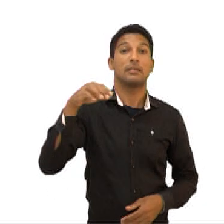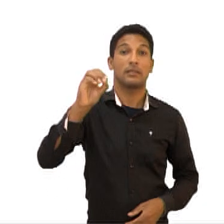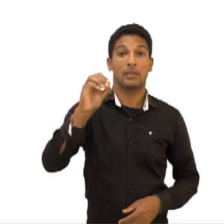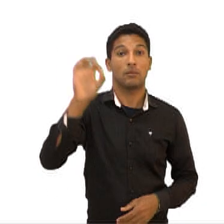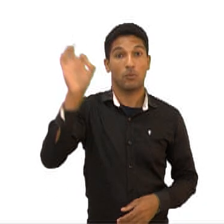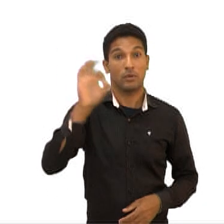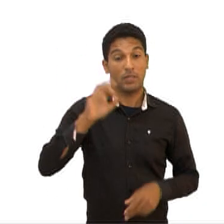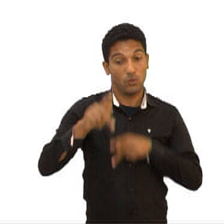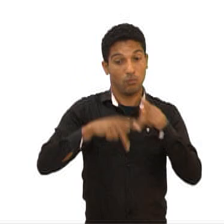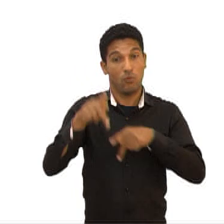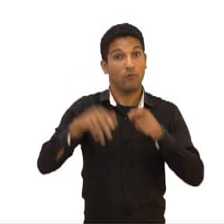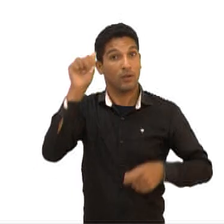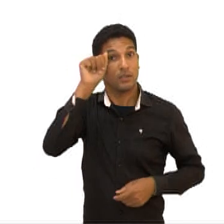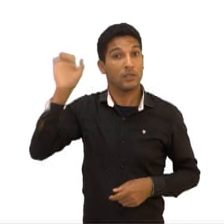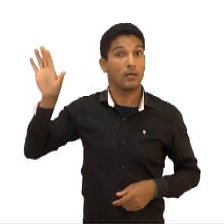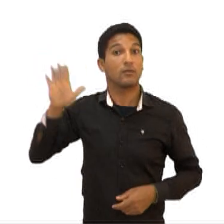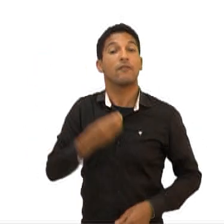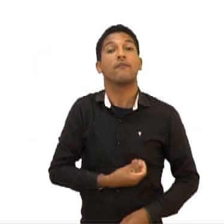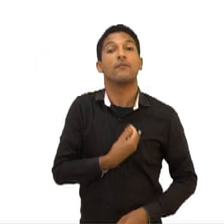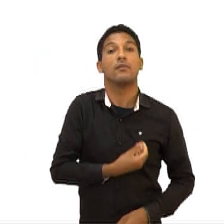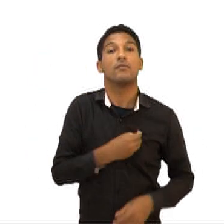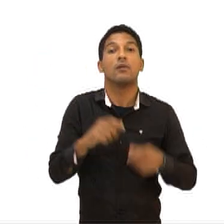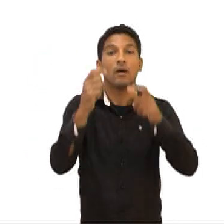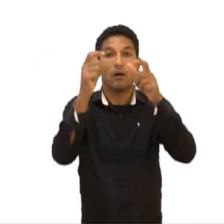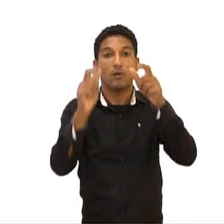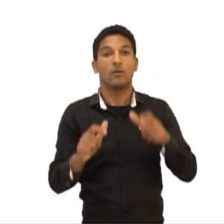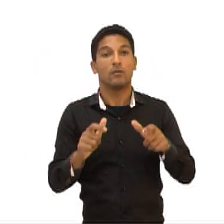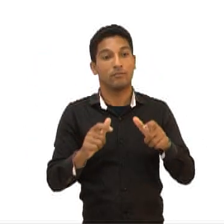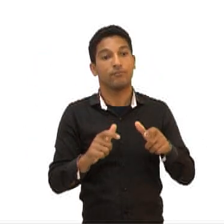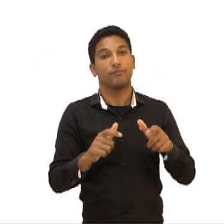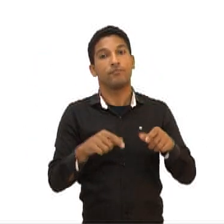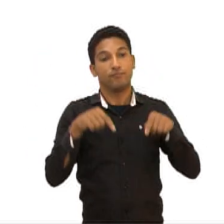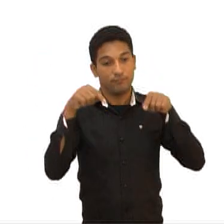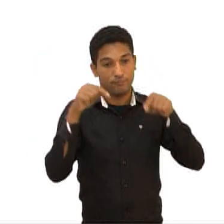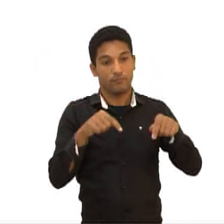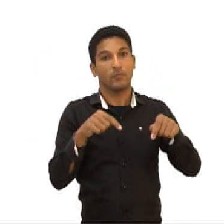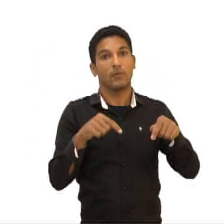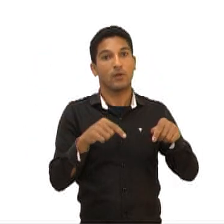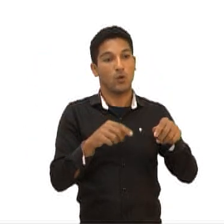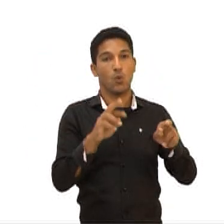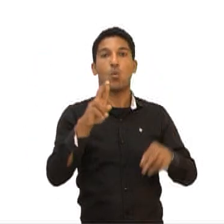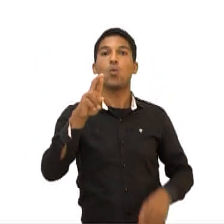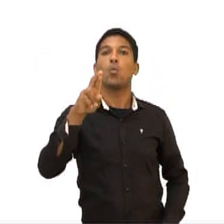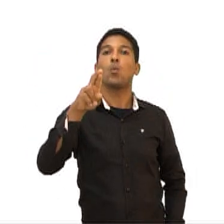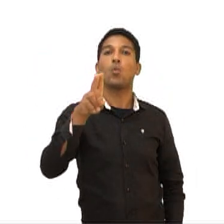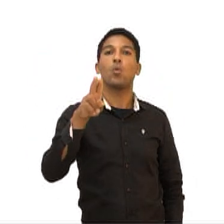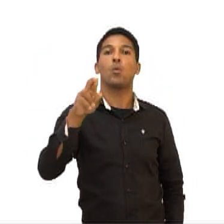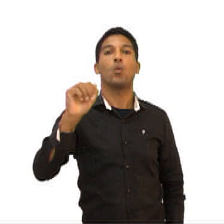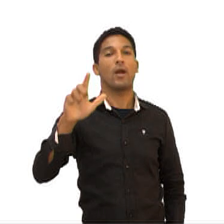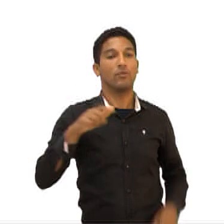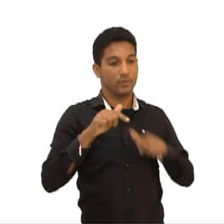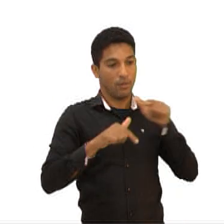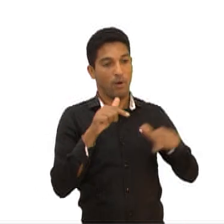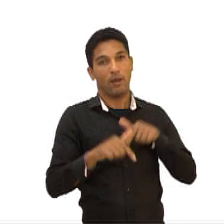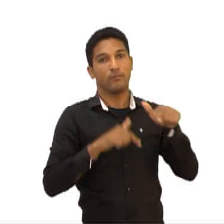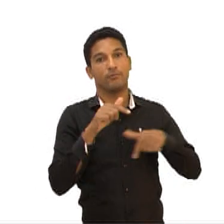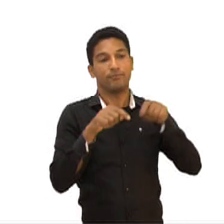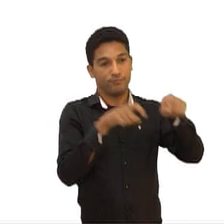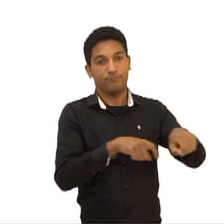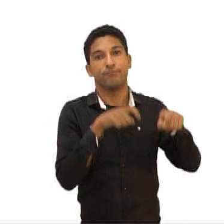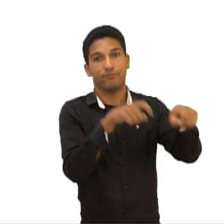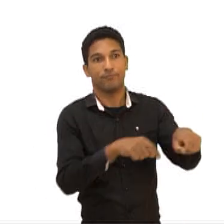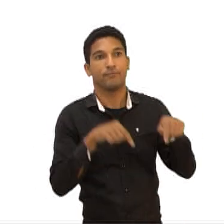Em todo o continente nós temos contrastes, né, grandes diferenças. A Ásia desenvolve métodos extensivos